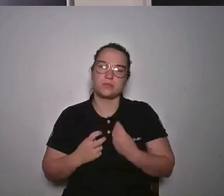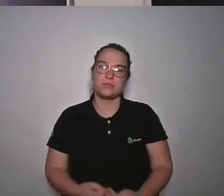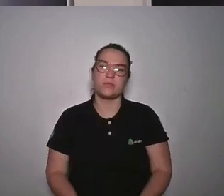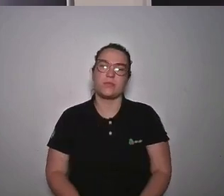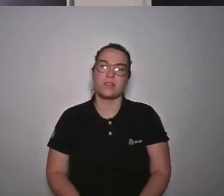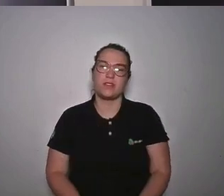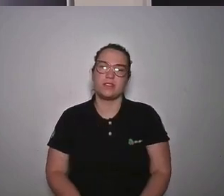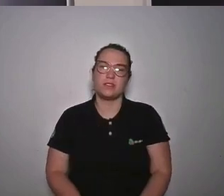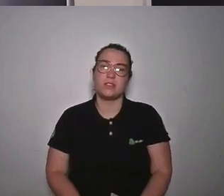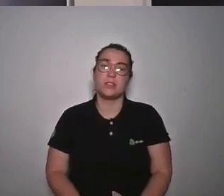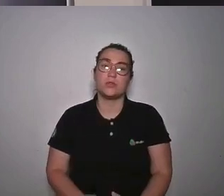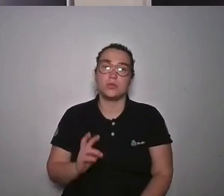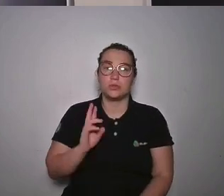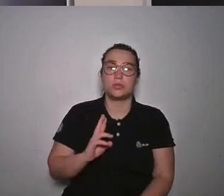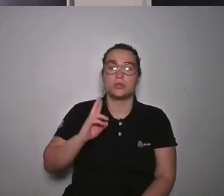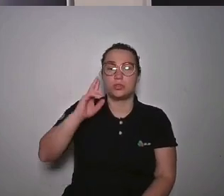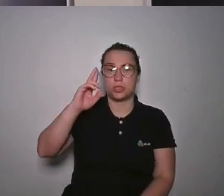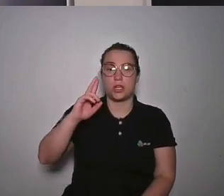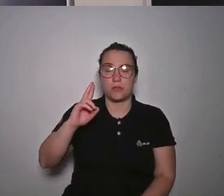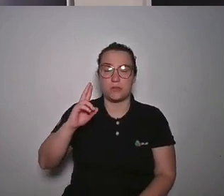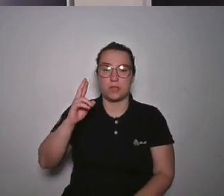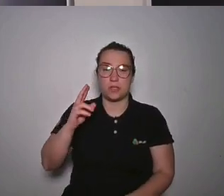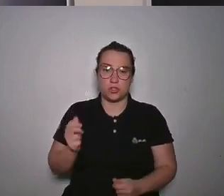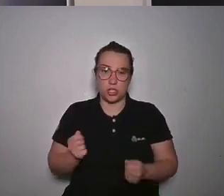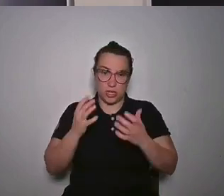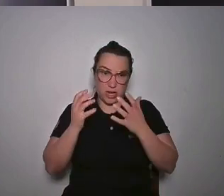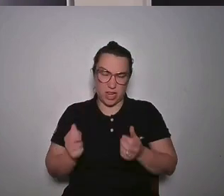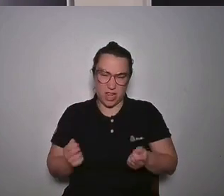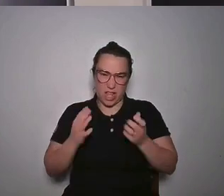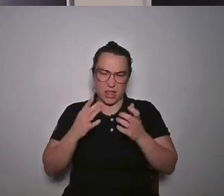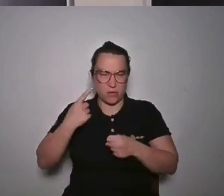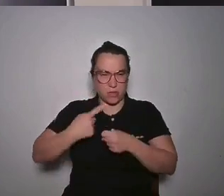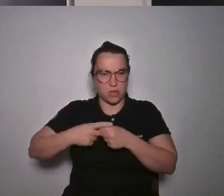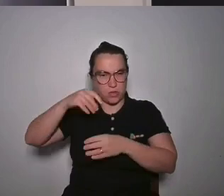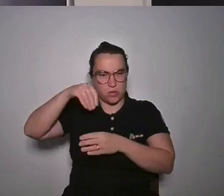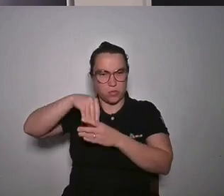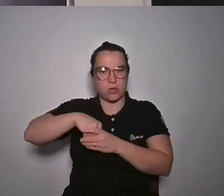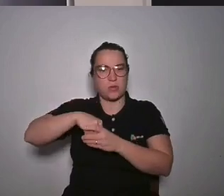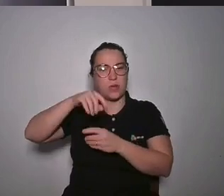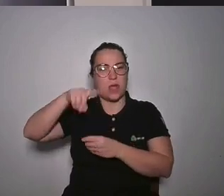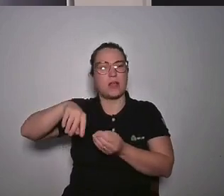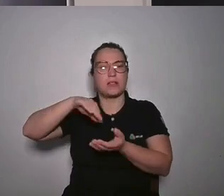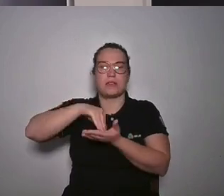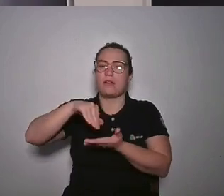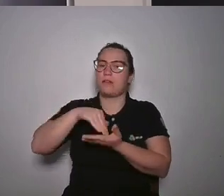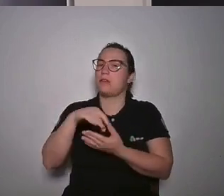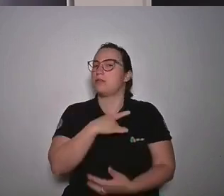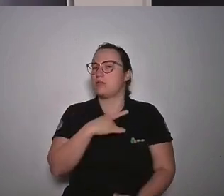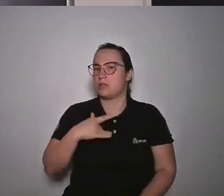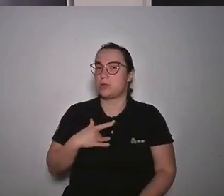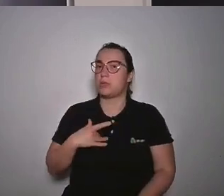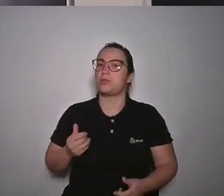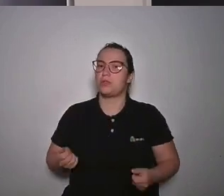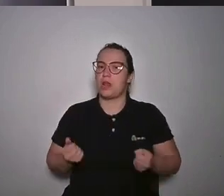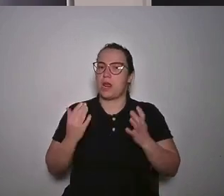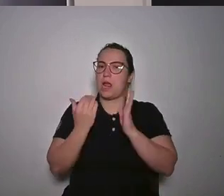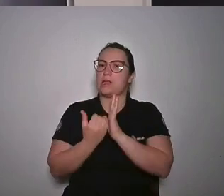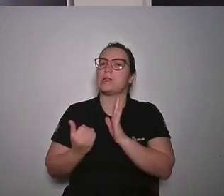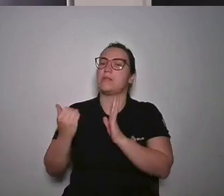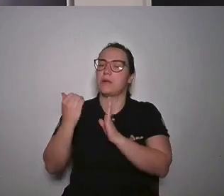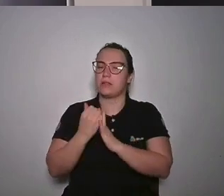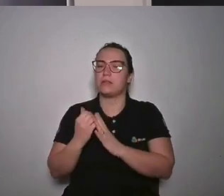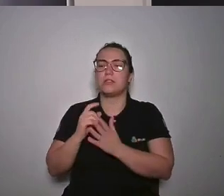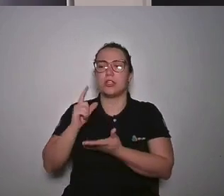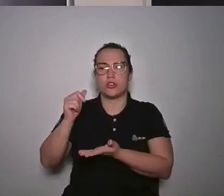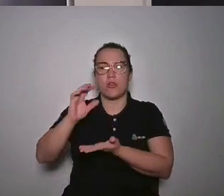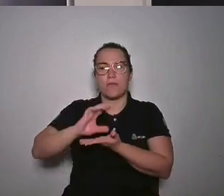o carro-chefe de gasto dentro do município é a Secretaria de Saúde, onde você investe, quanto